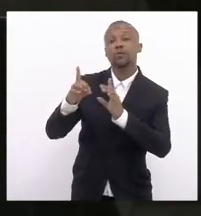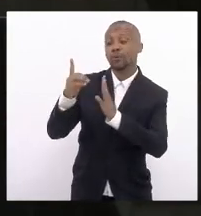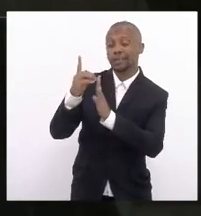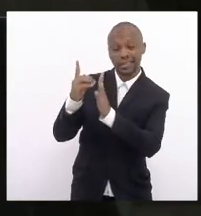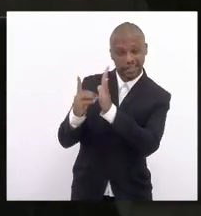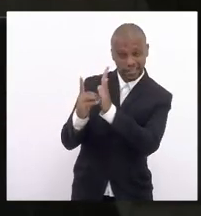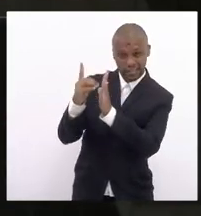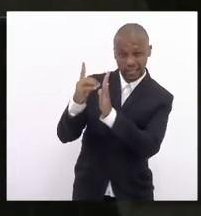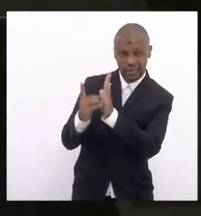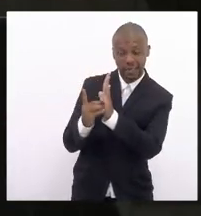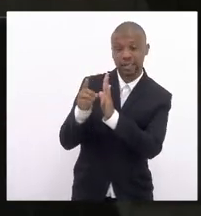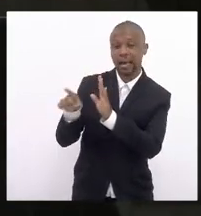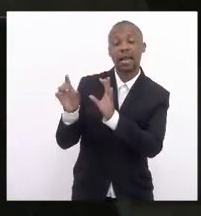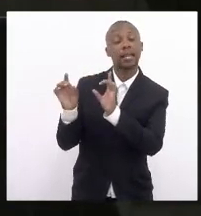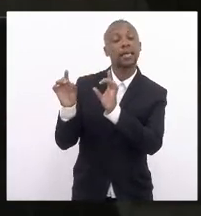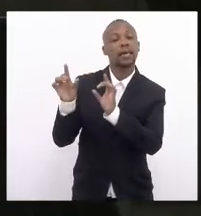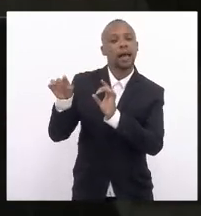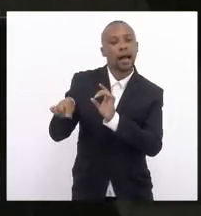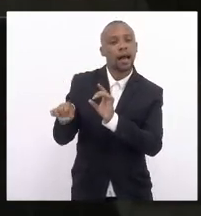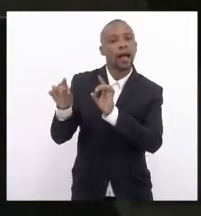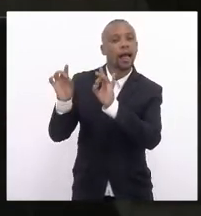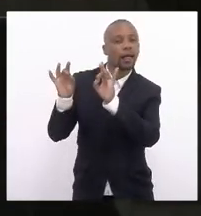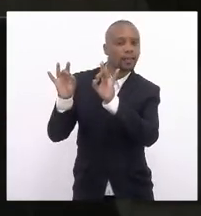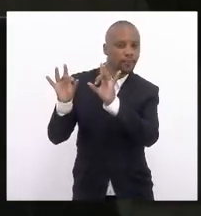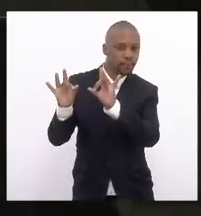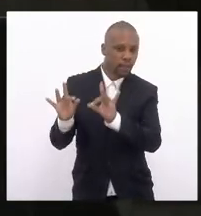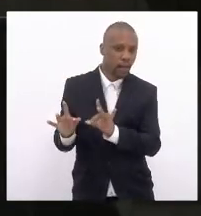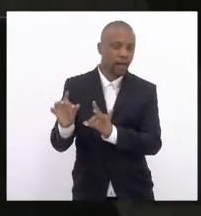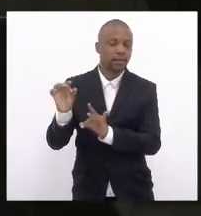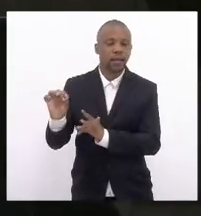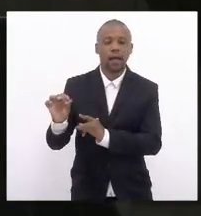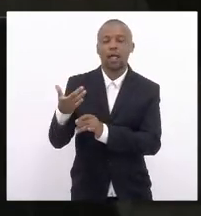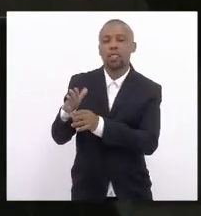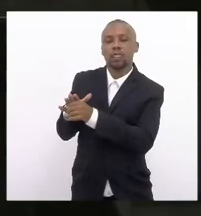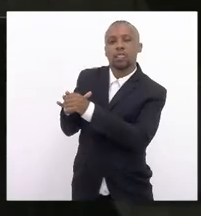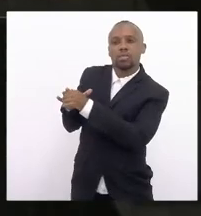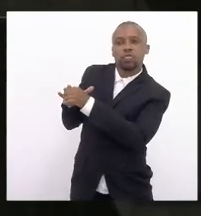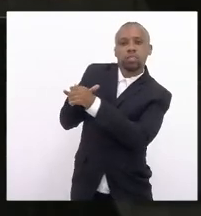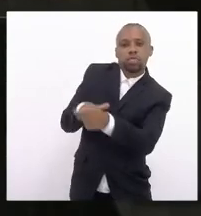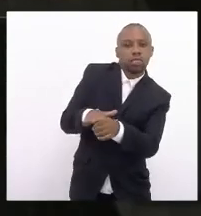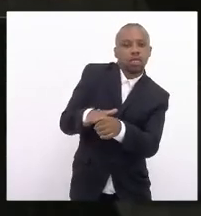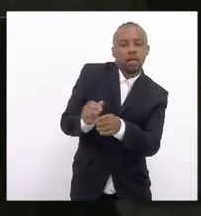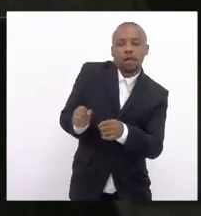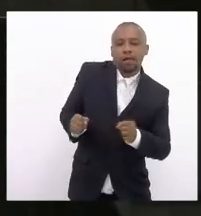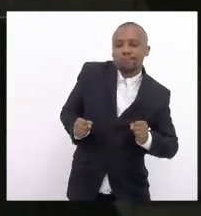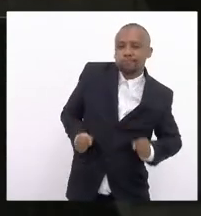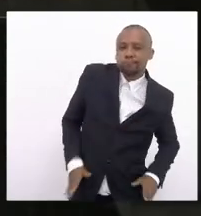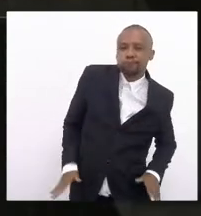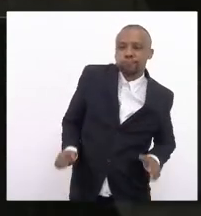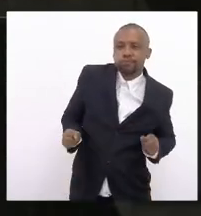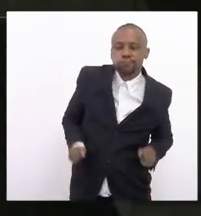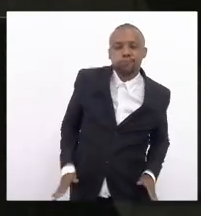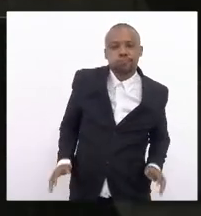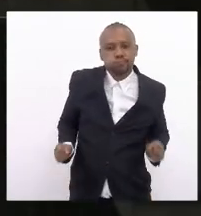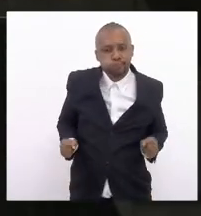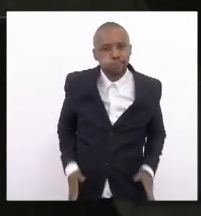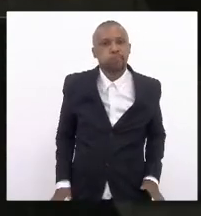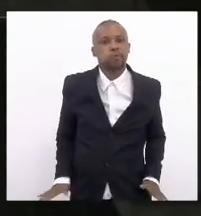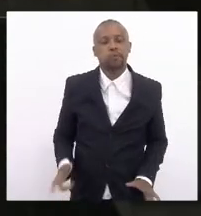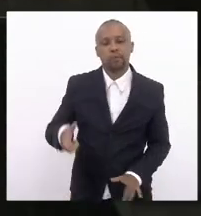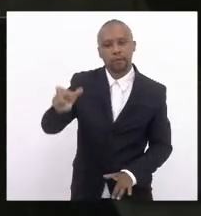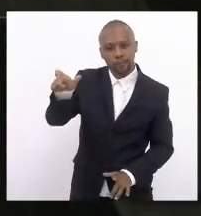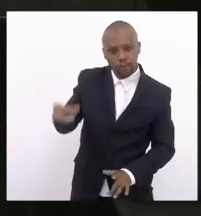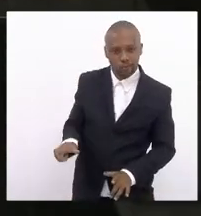é especializado em espoliar o bolso do cidadão,